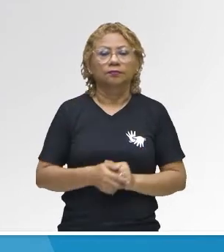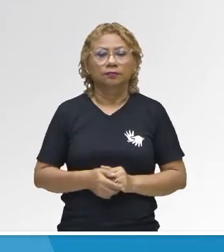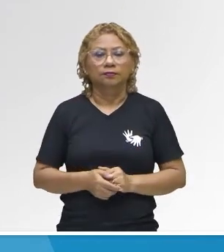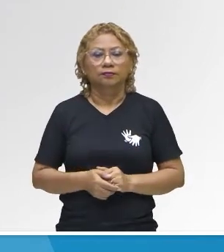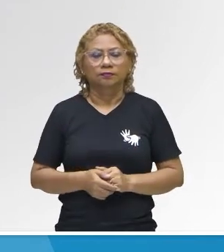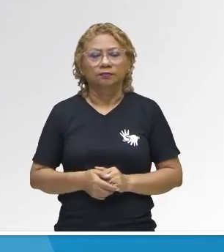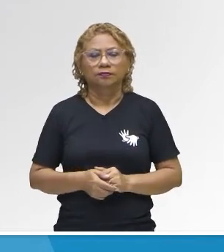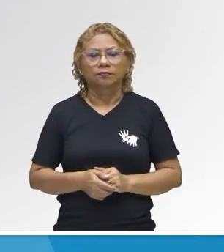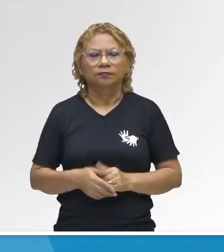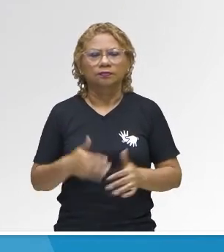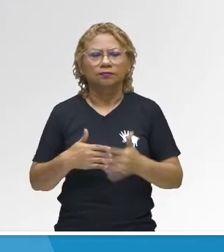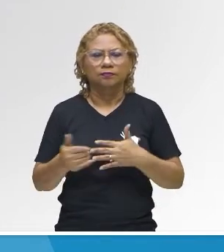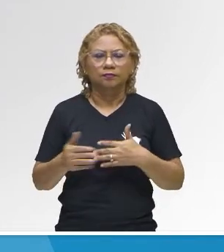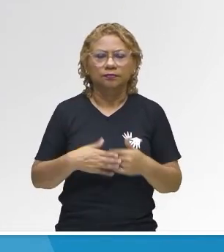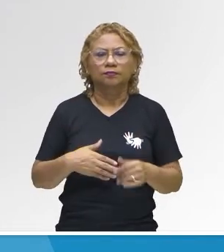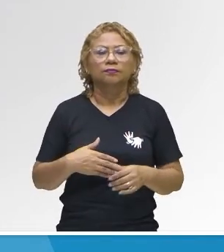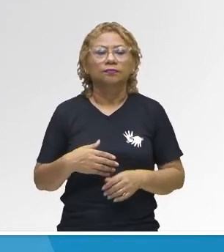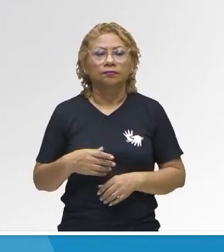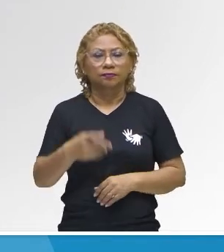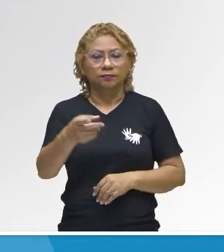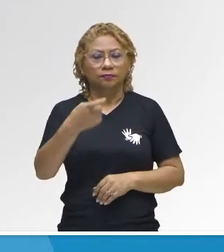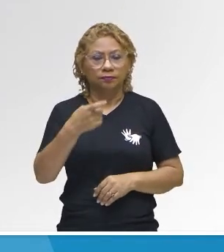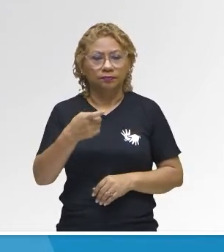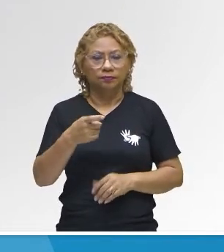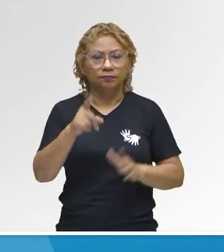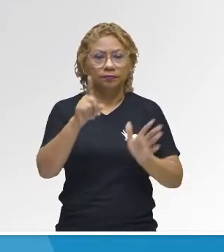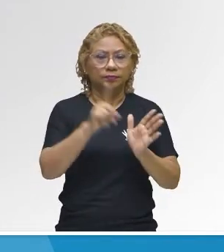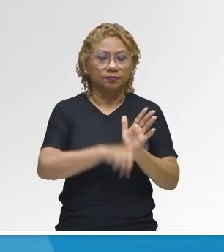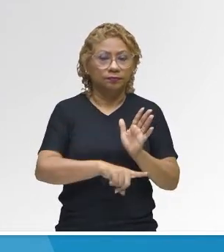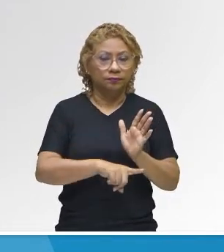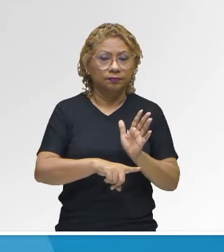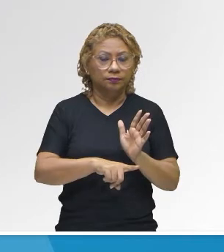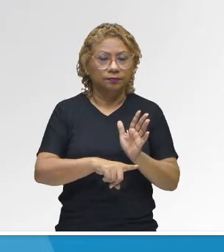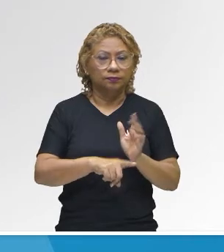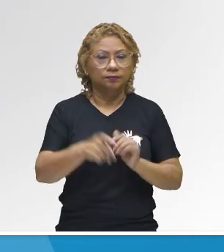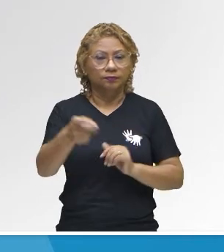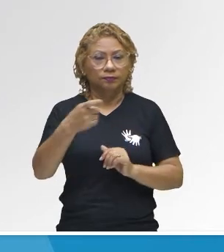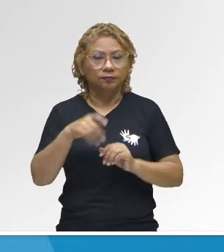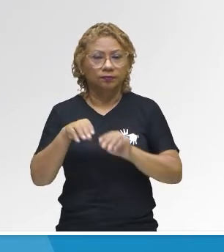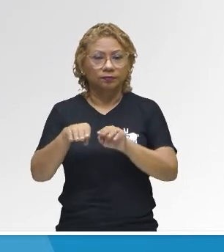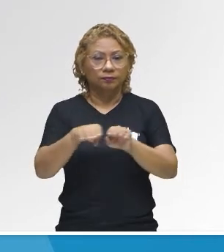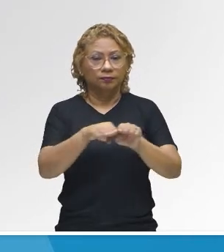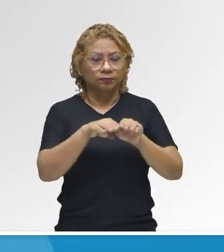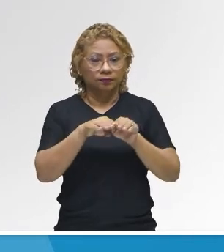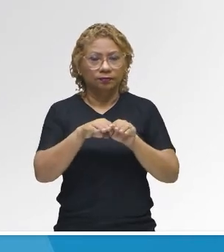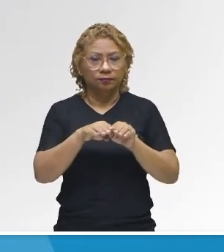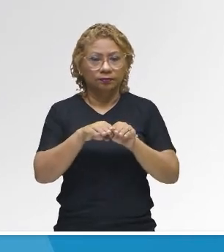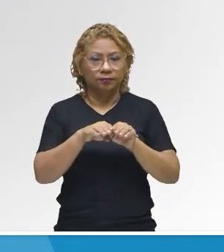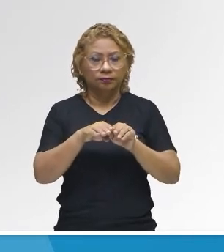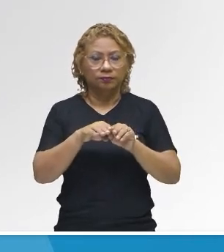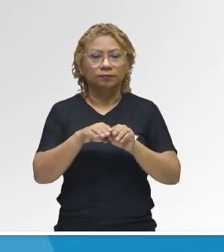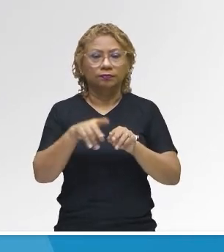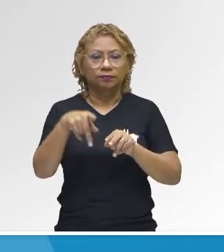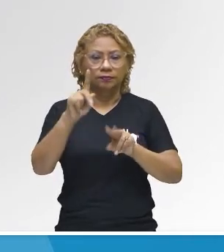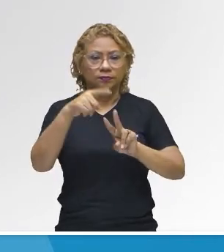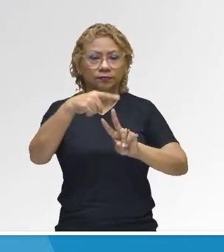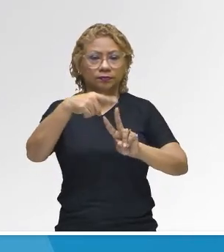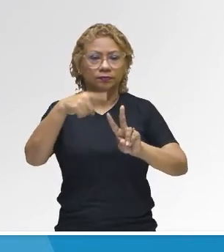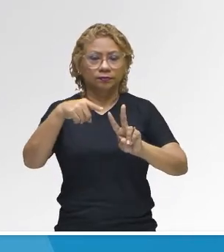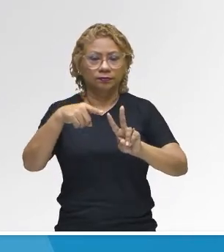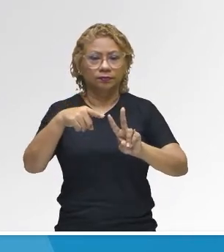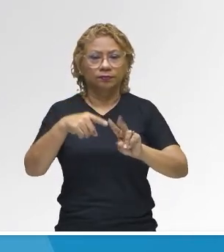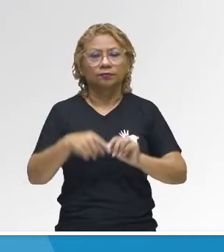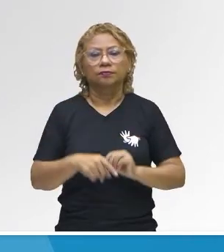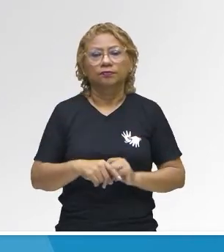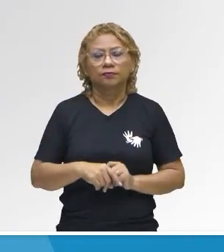x menos o x que seja igual a π sobre 2 mais κ. Por isso que a gente põe aqui que o x deve